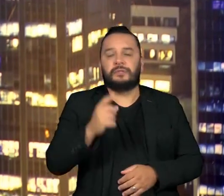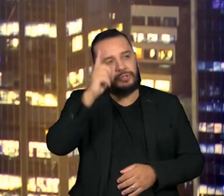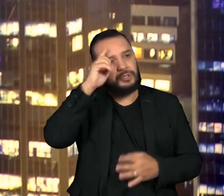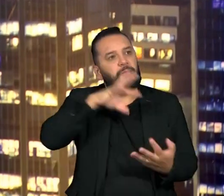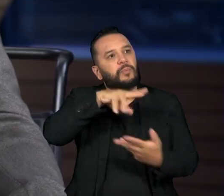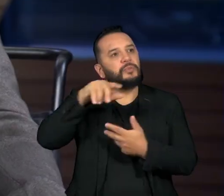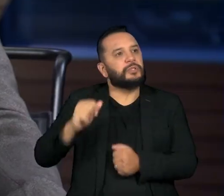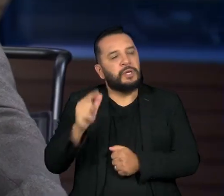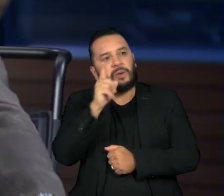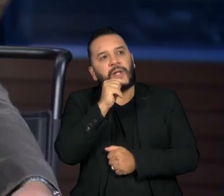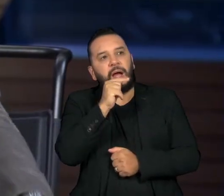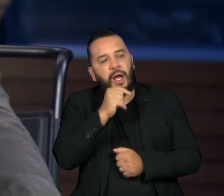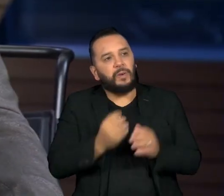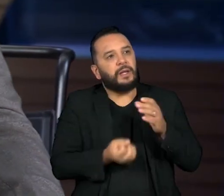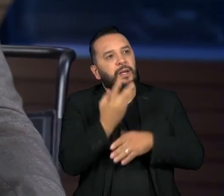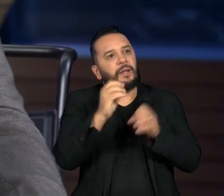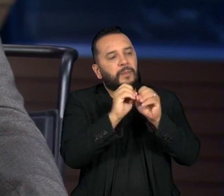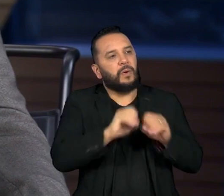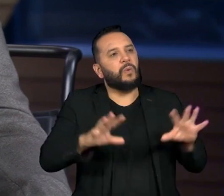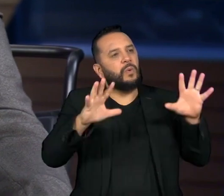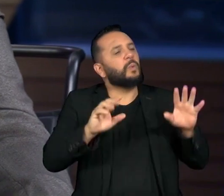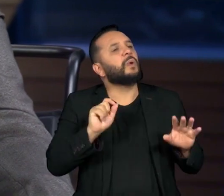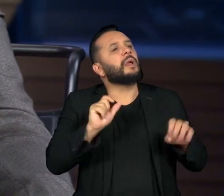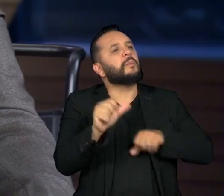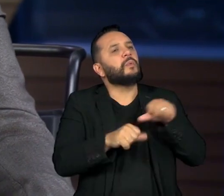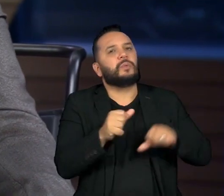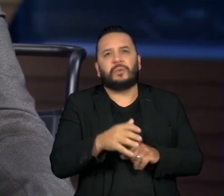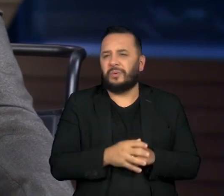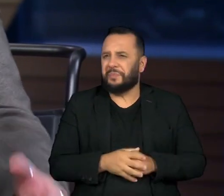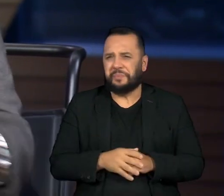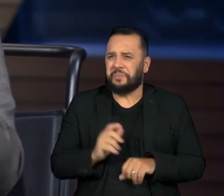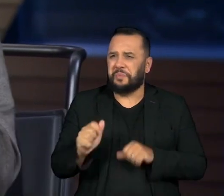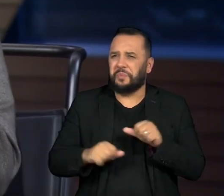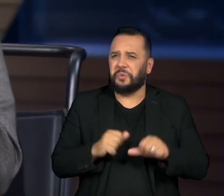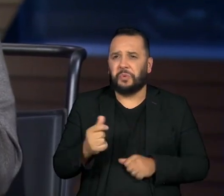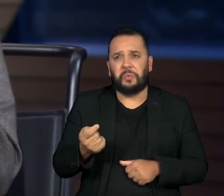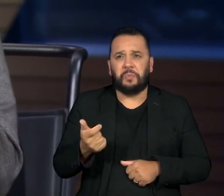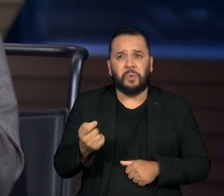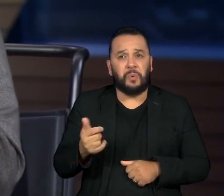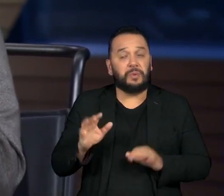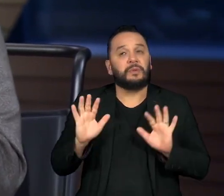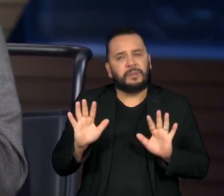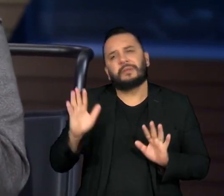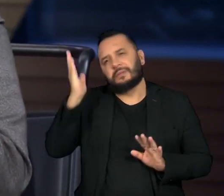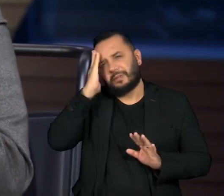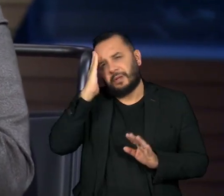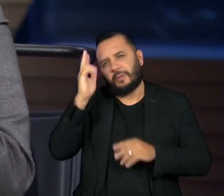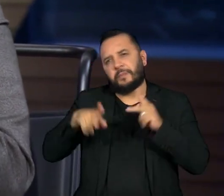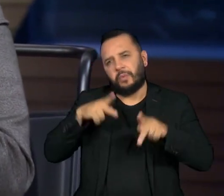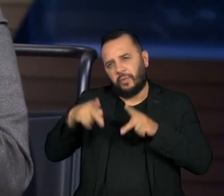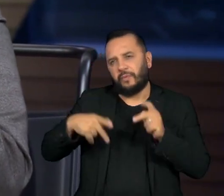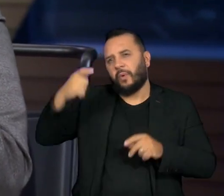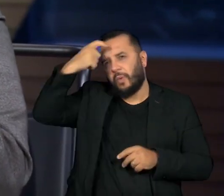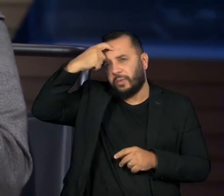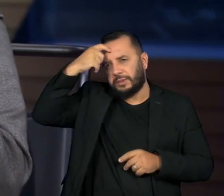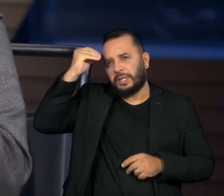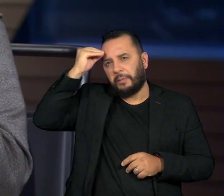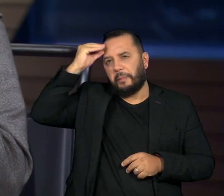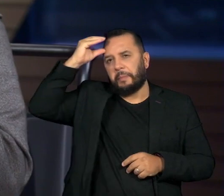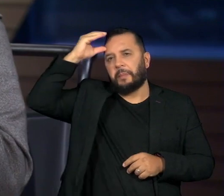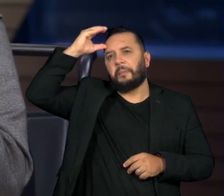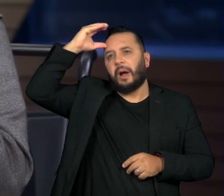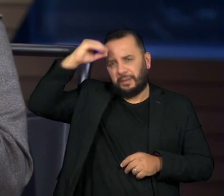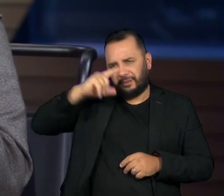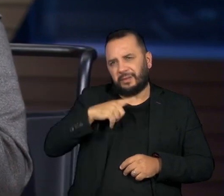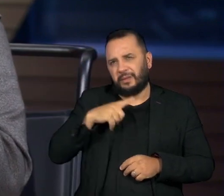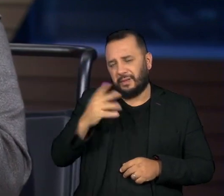mudou de lá para cá? Na prática, muito pouca coisa. Óbvio, o nível de consciência global aumentou, o nível de discussão